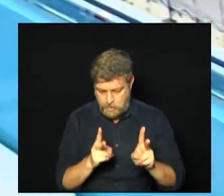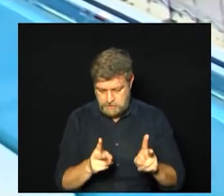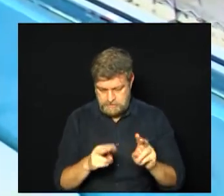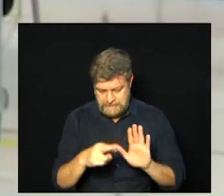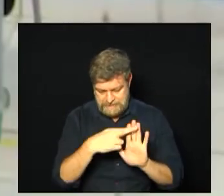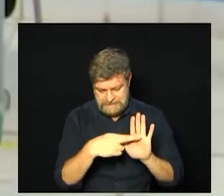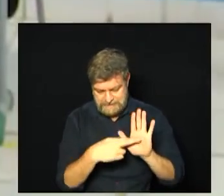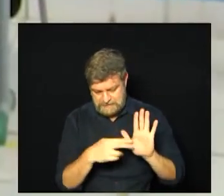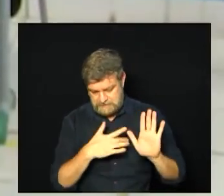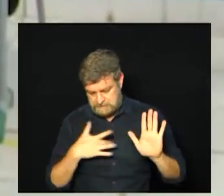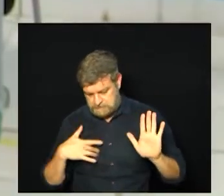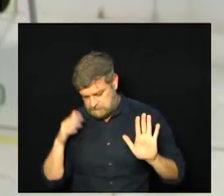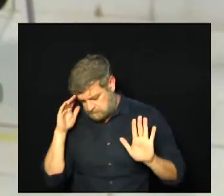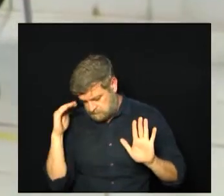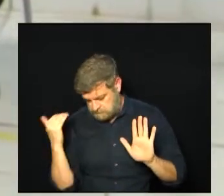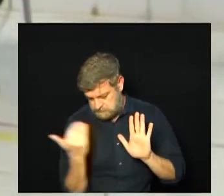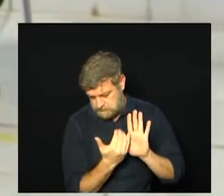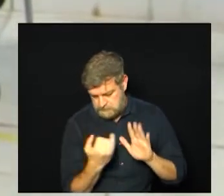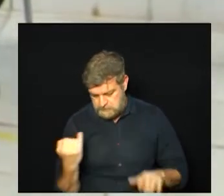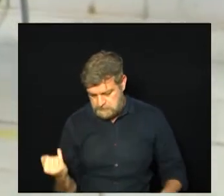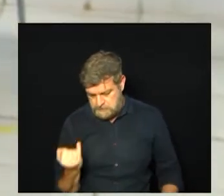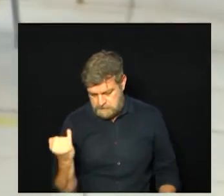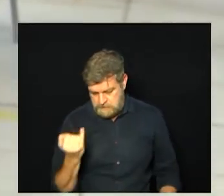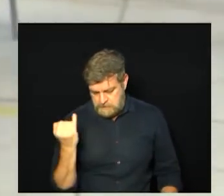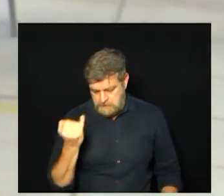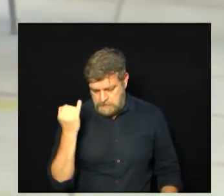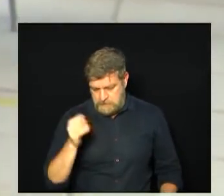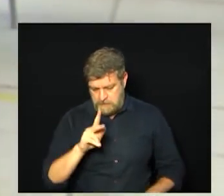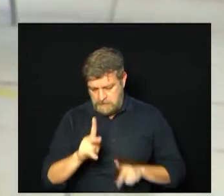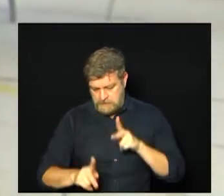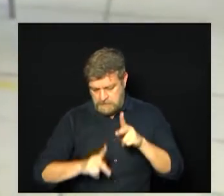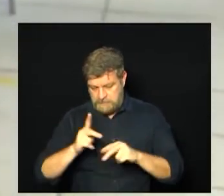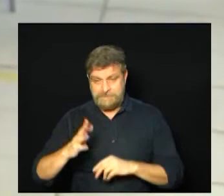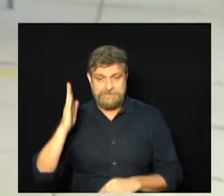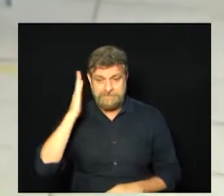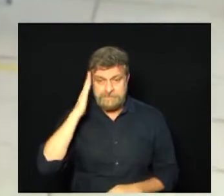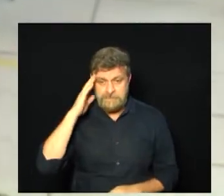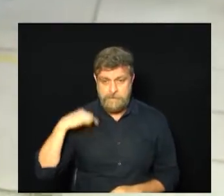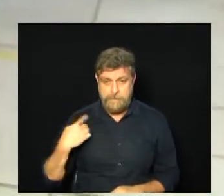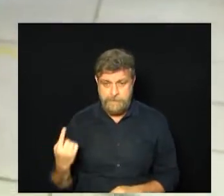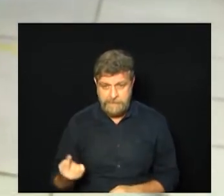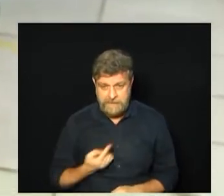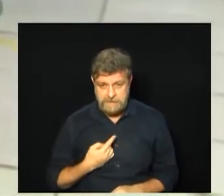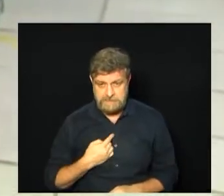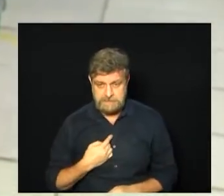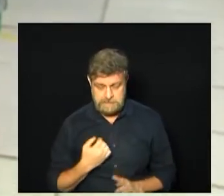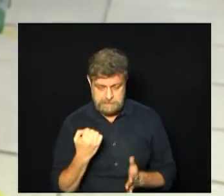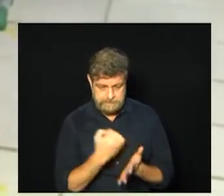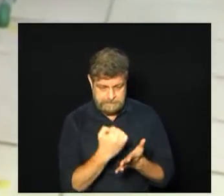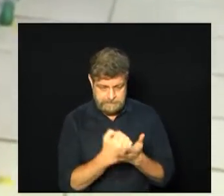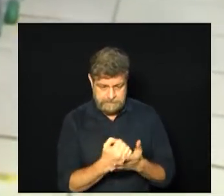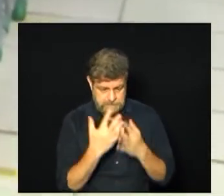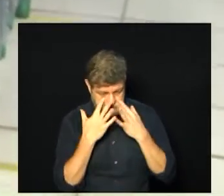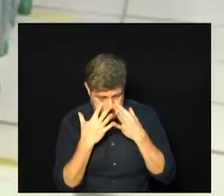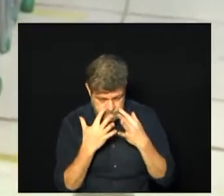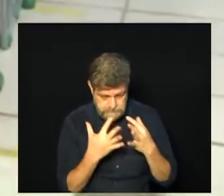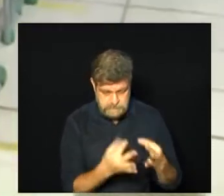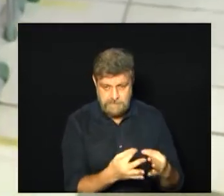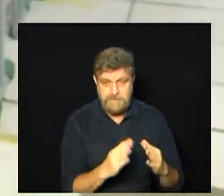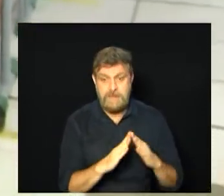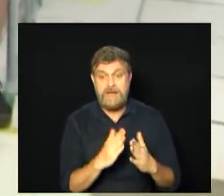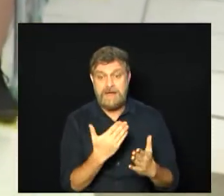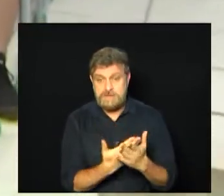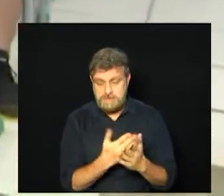protocolos sanitários. Porque é importante também a população saber que nós não deixamos de observar os protocolos sanitários, né? As escolas,